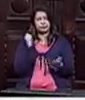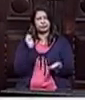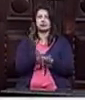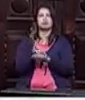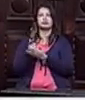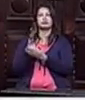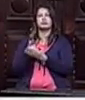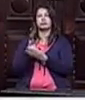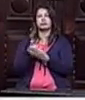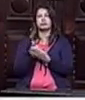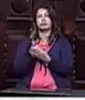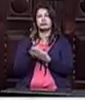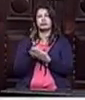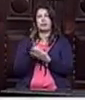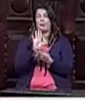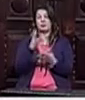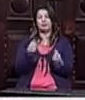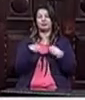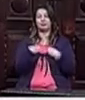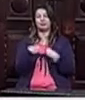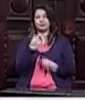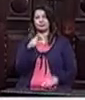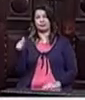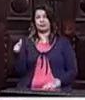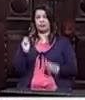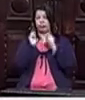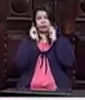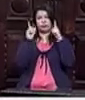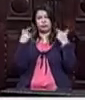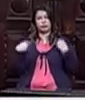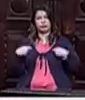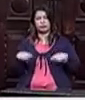sabem receber. Presta atenção.